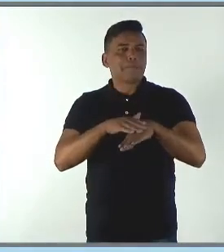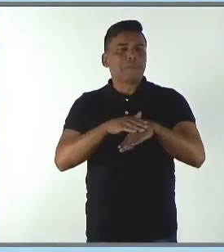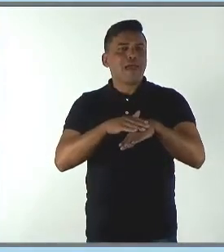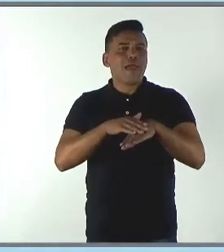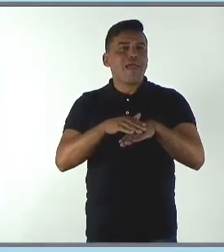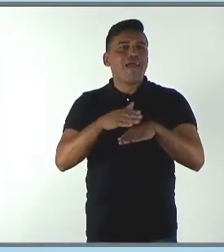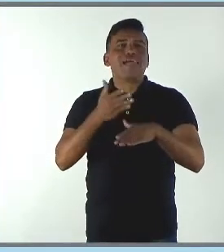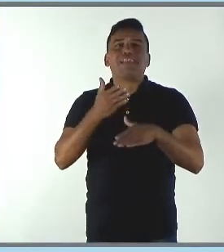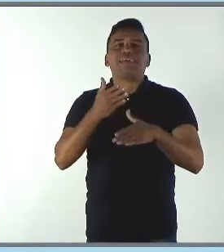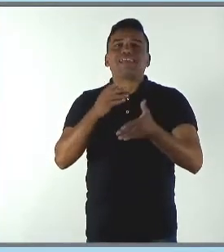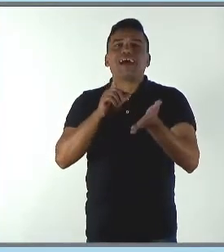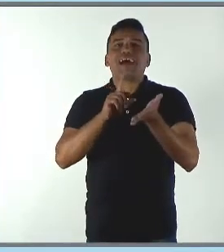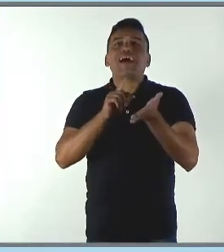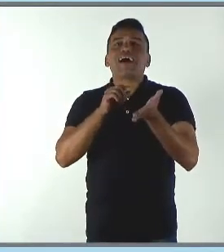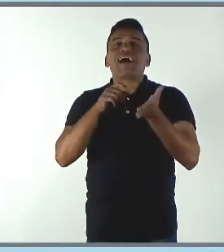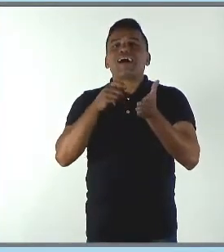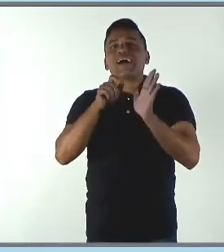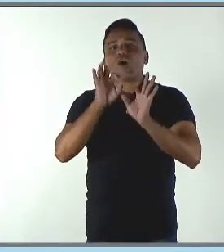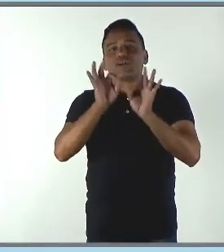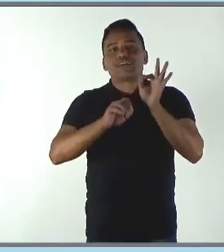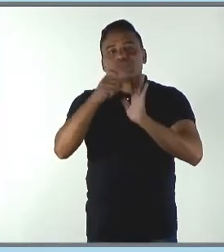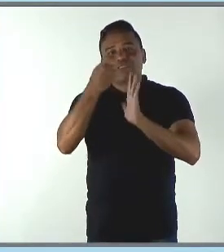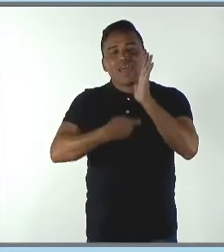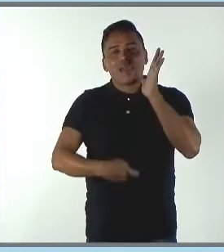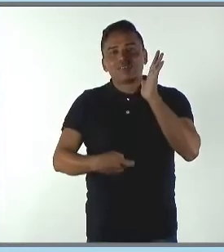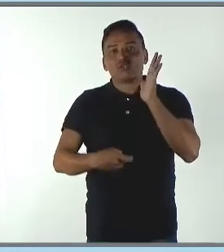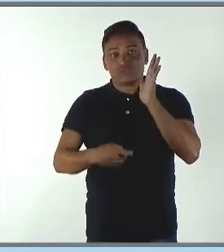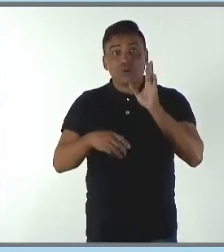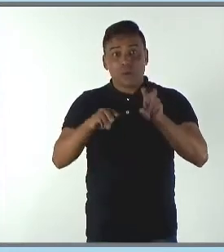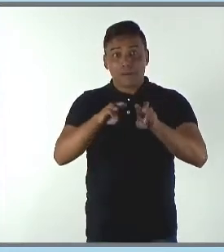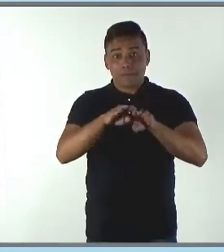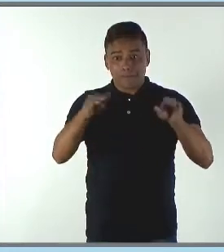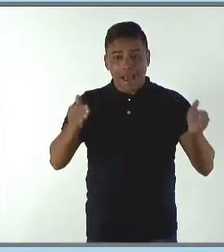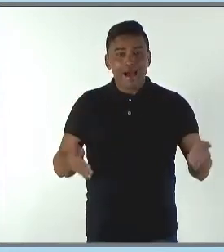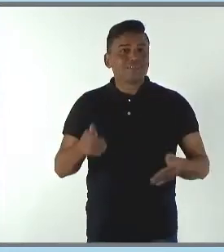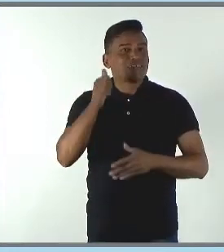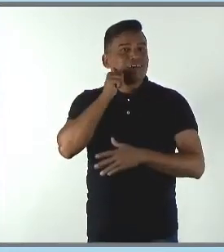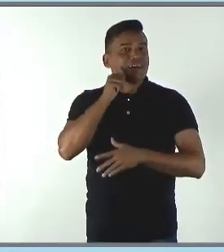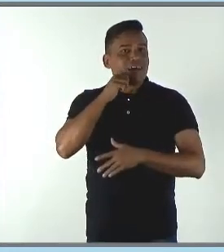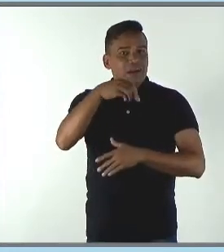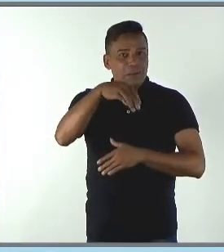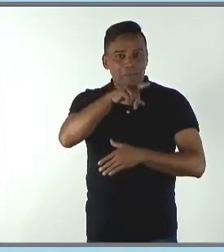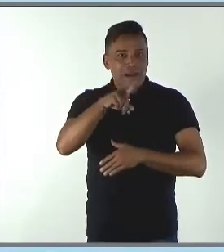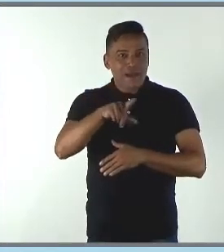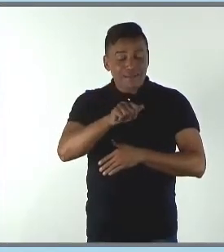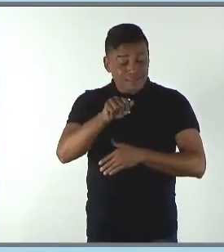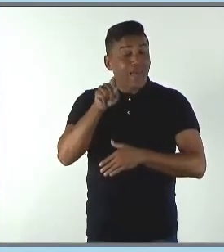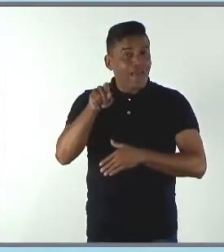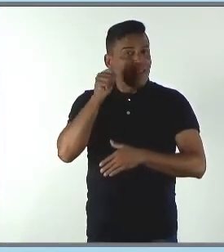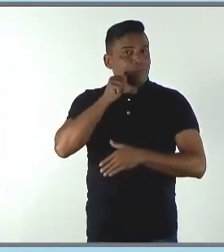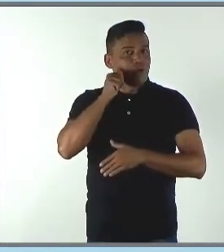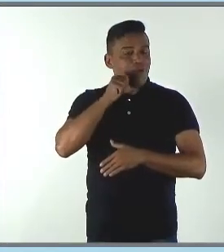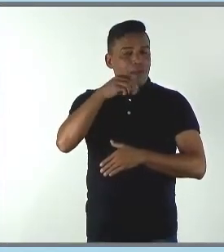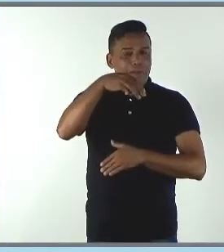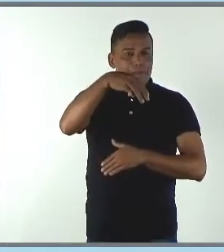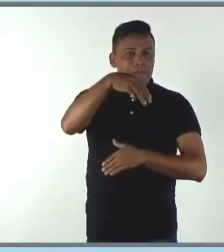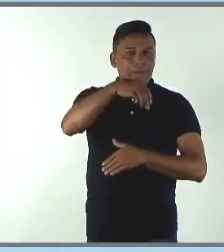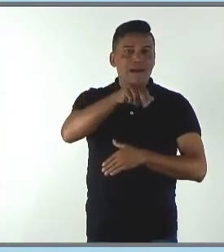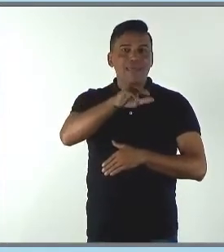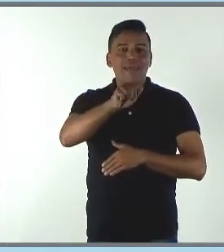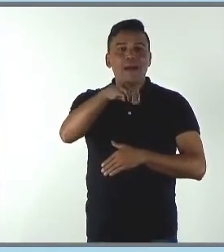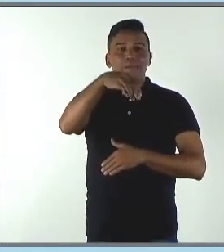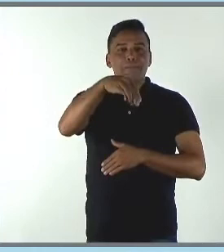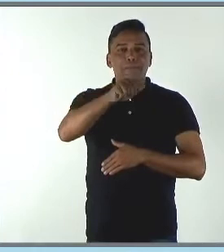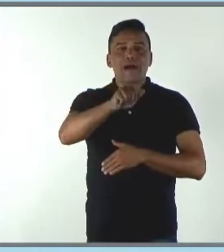Então, conseguimos reunir um trio assim fantástico. A Masa, Maria Mazarello,